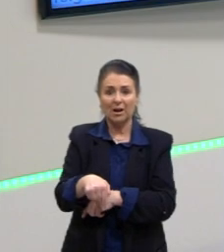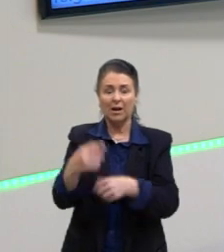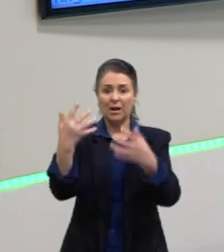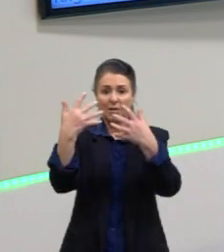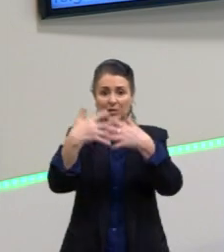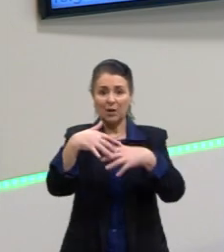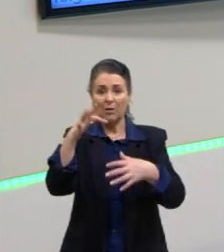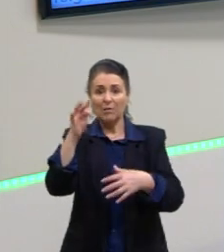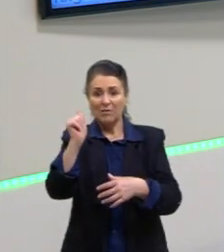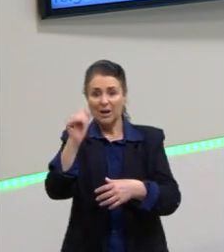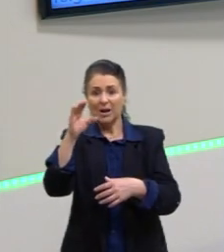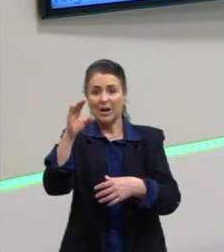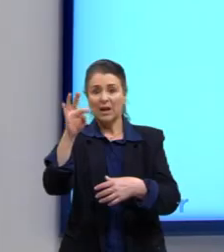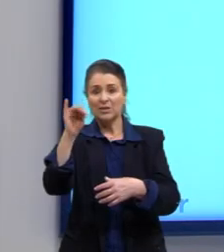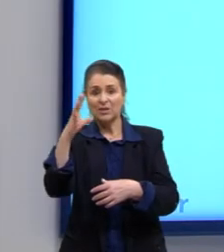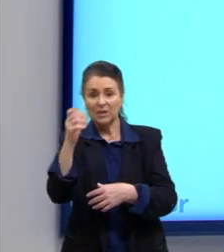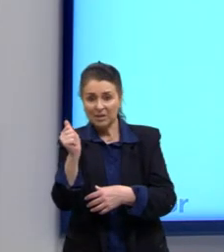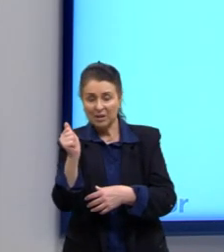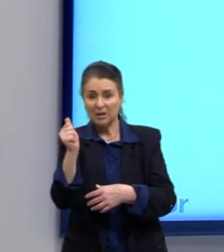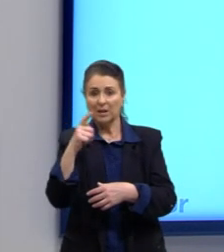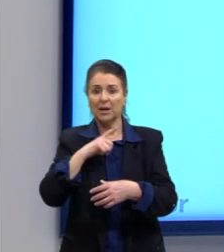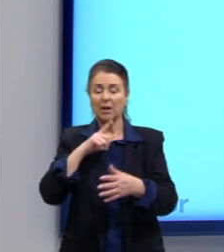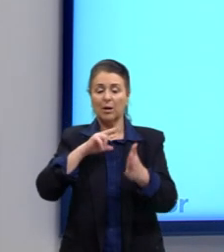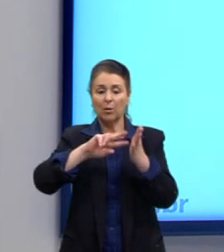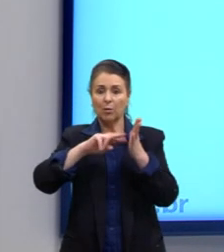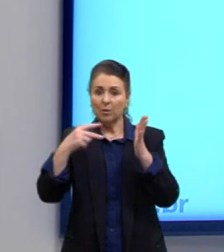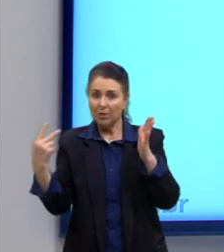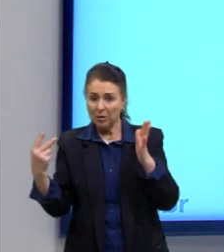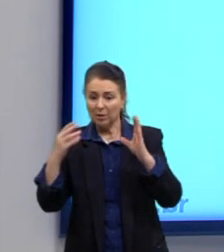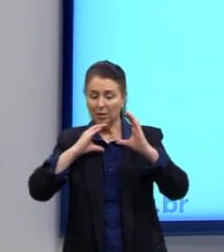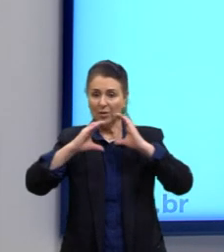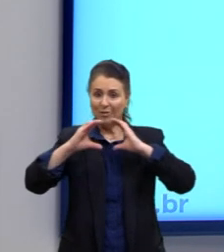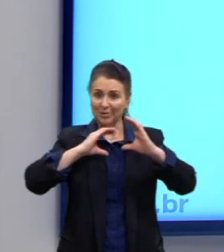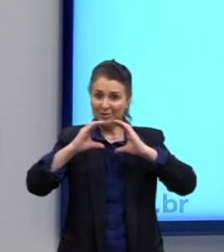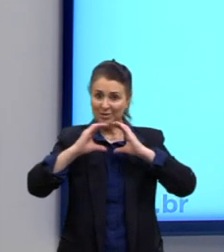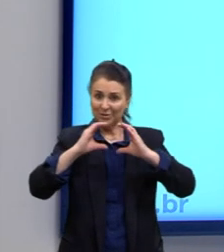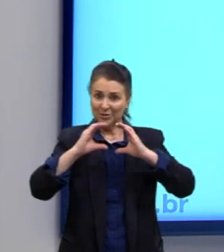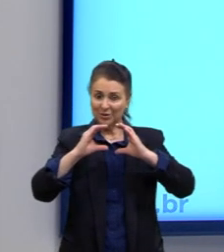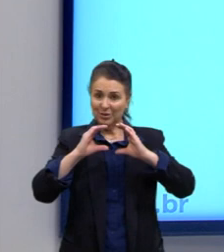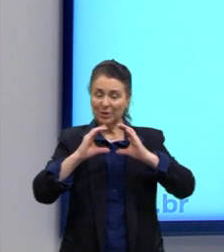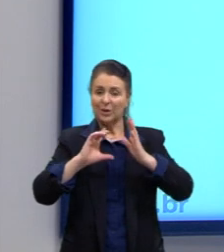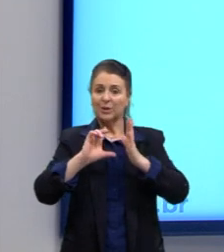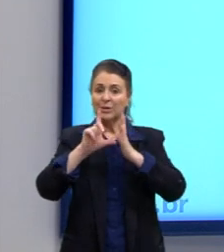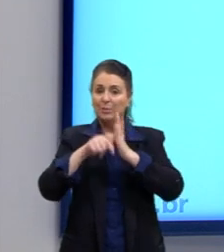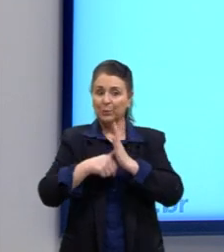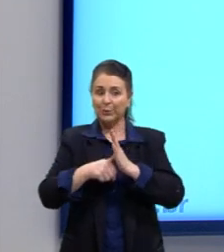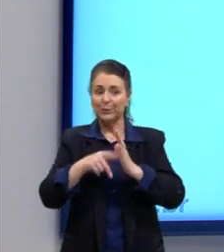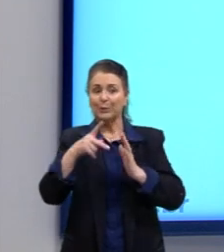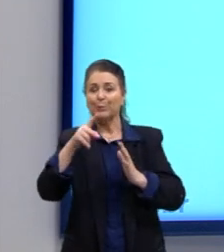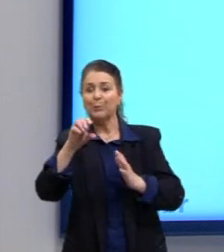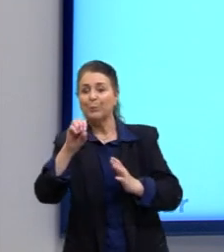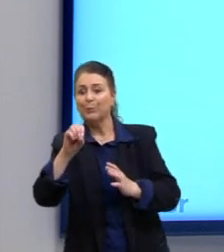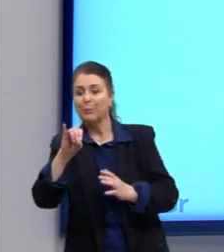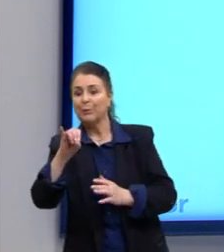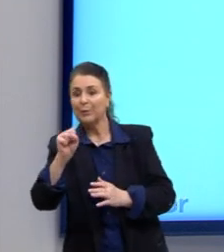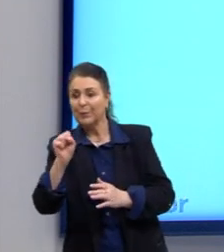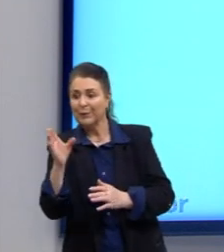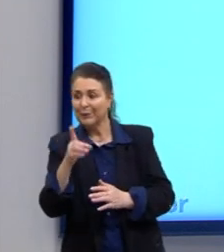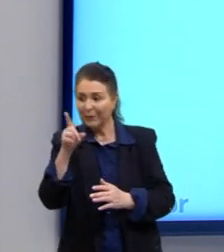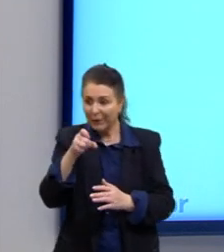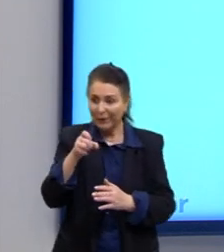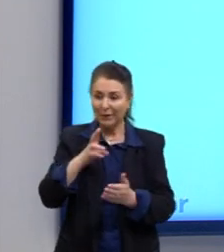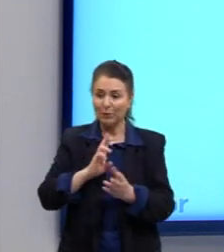fática estabelecer manter o interpretar a comunicação Pois é e daí continuamos tá ligado